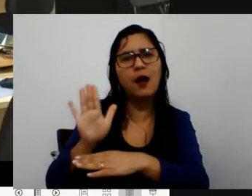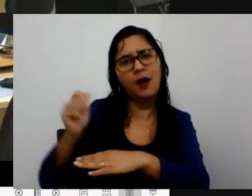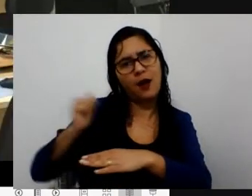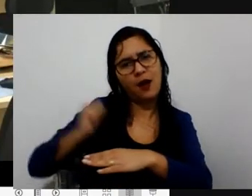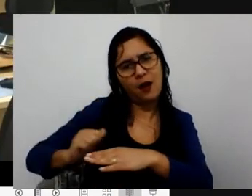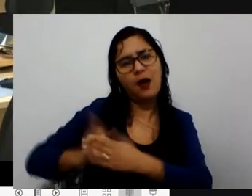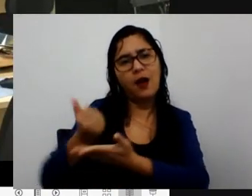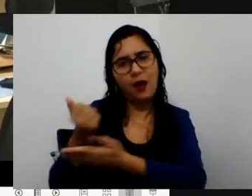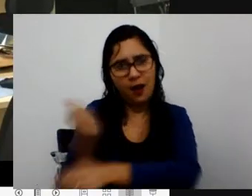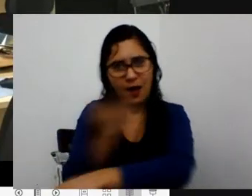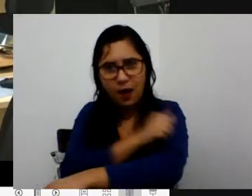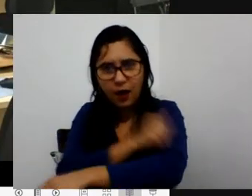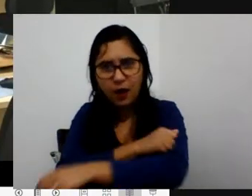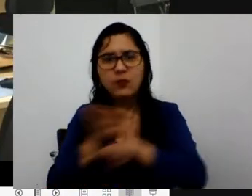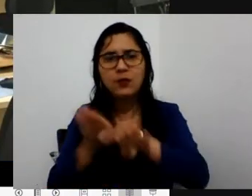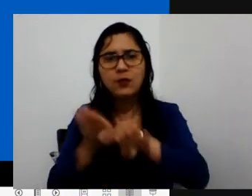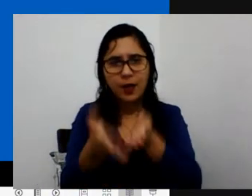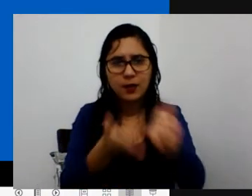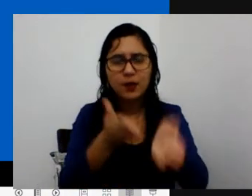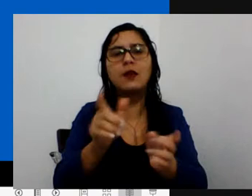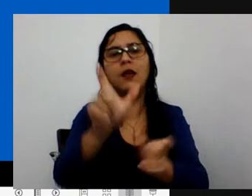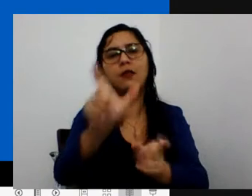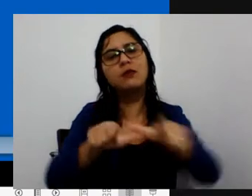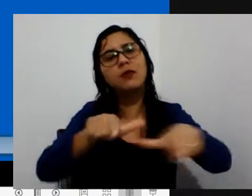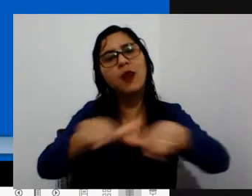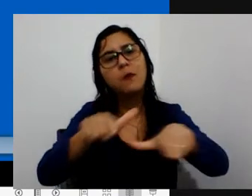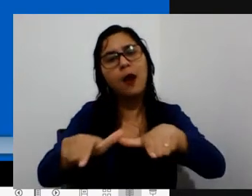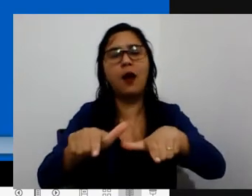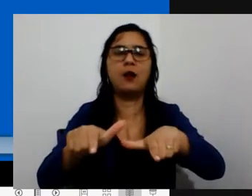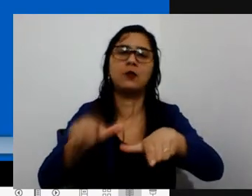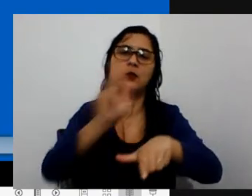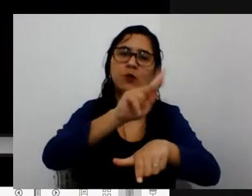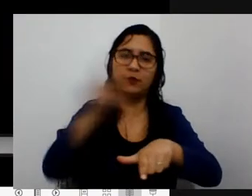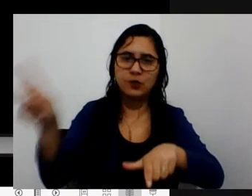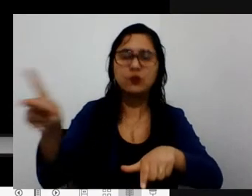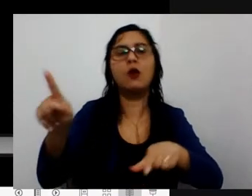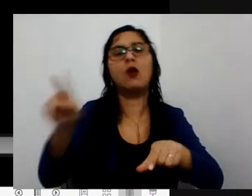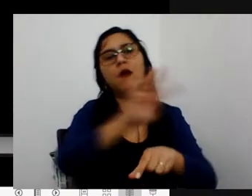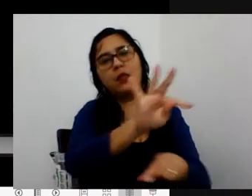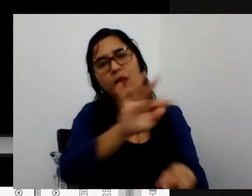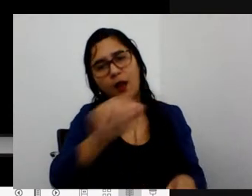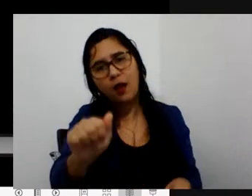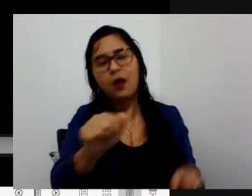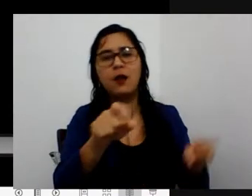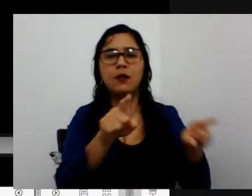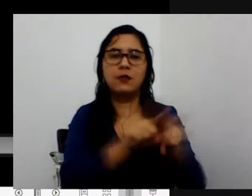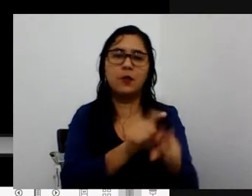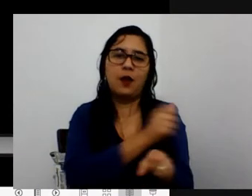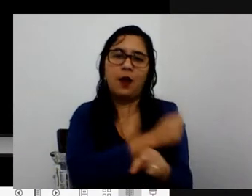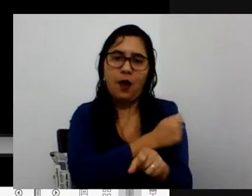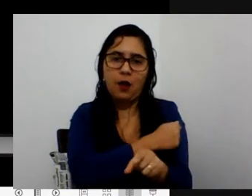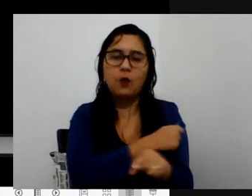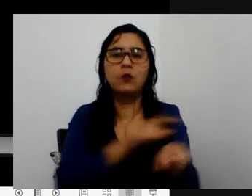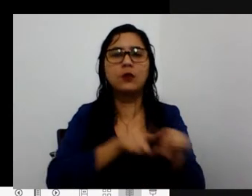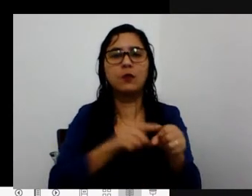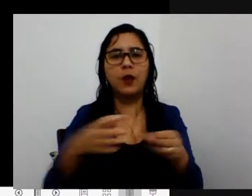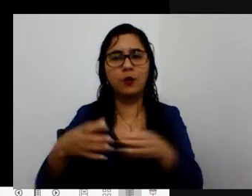as condições de trabalho para servidores docentes, técnicos administrativos, alunos e